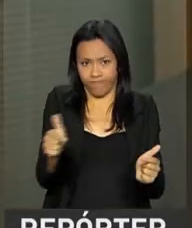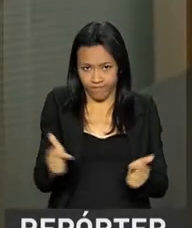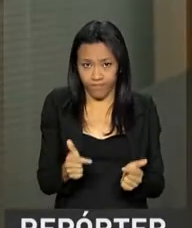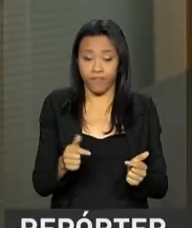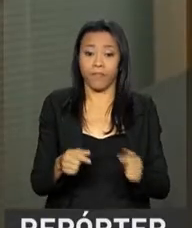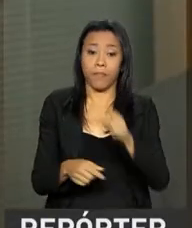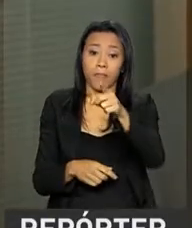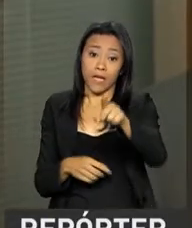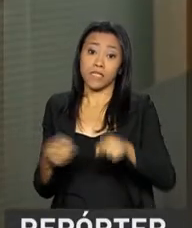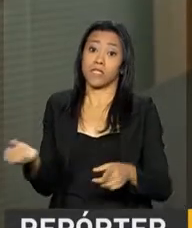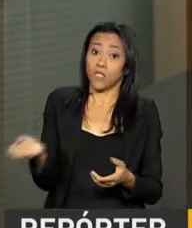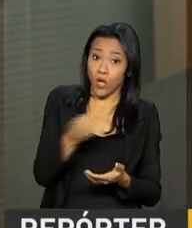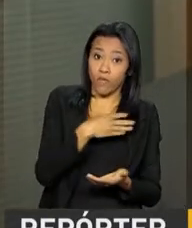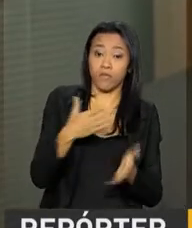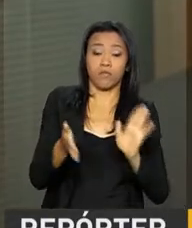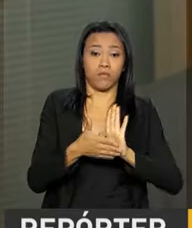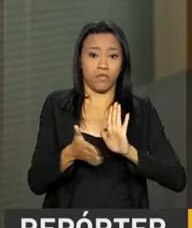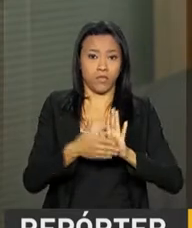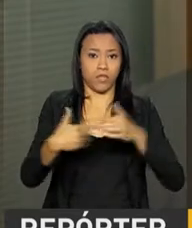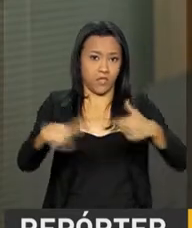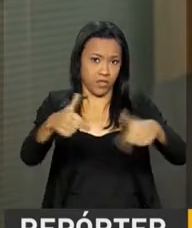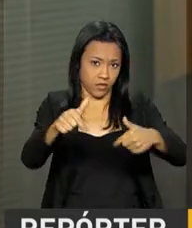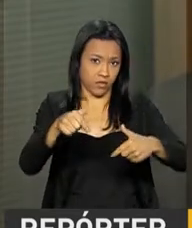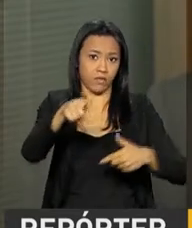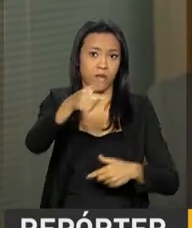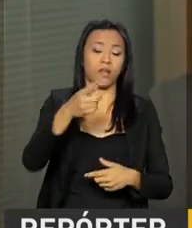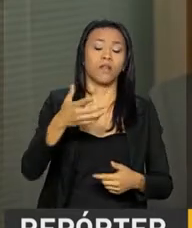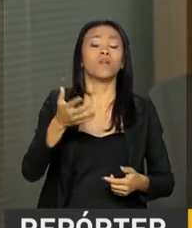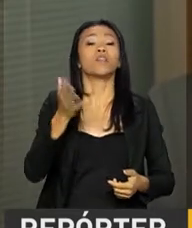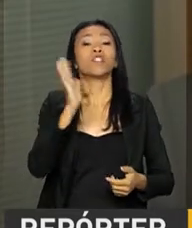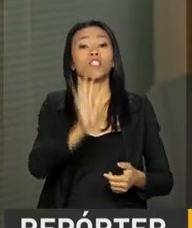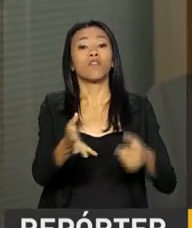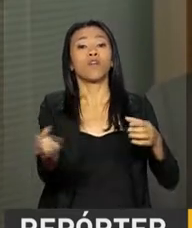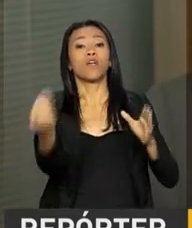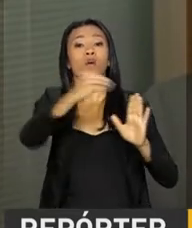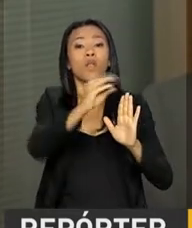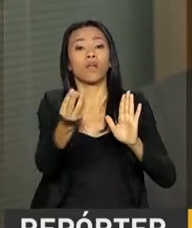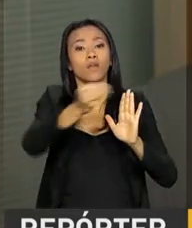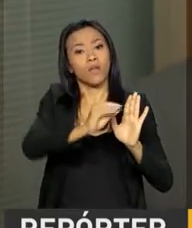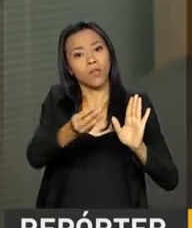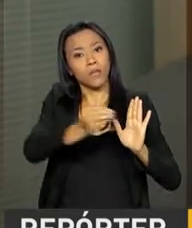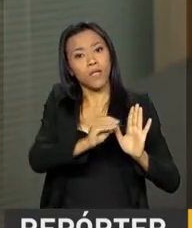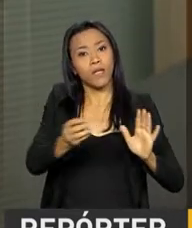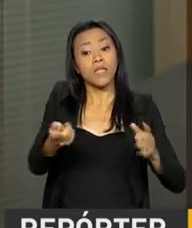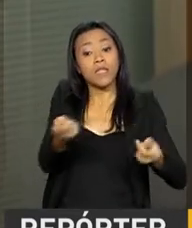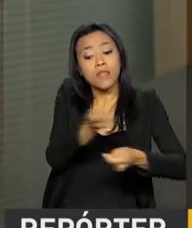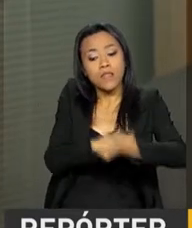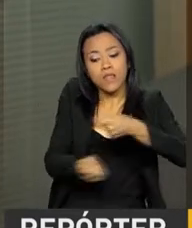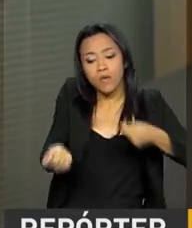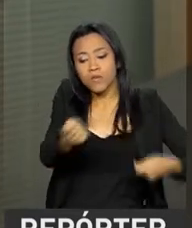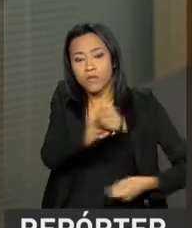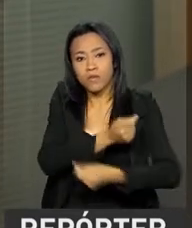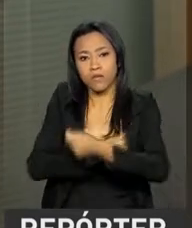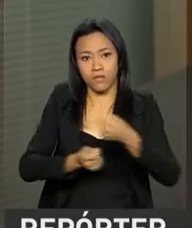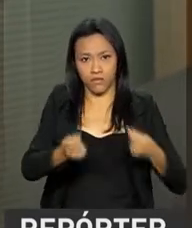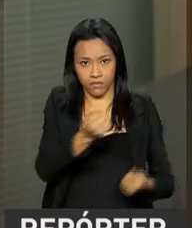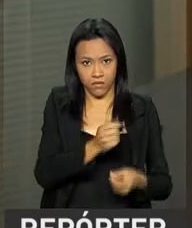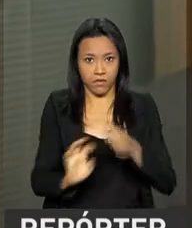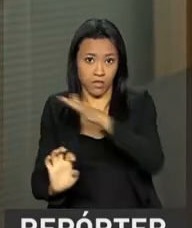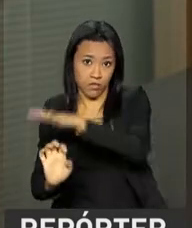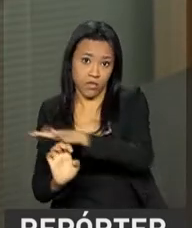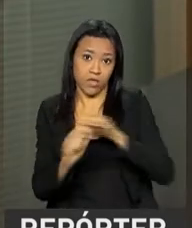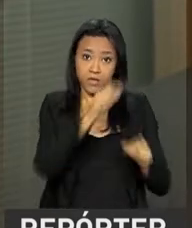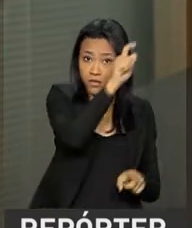novas modalidades de contrato de trabalho, as opções que foram trazidas para dentro da negociação coletiva e o campo até da negociação individual, quer dizer, o que